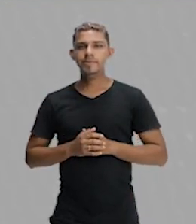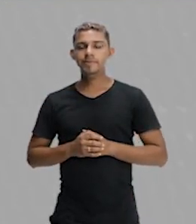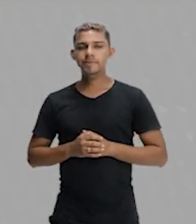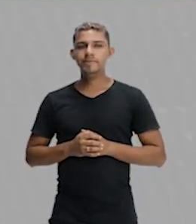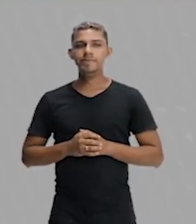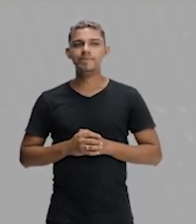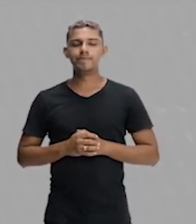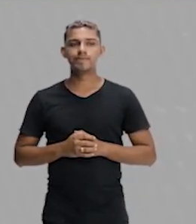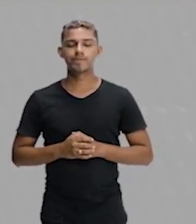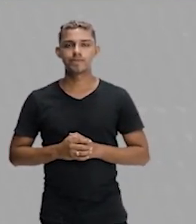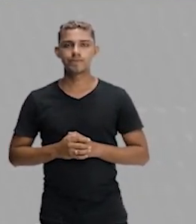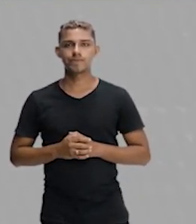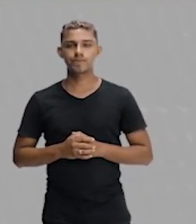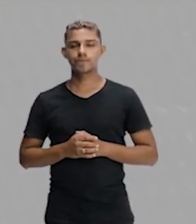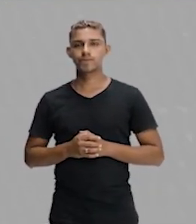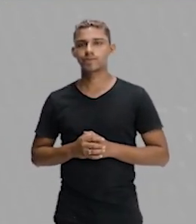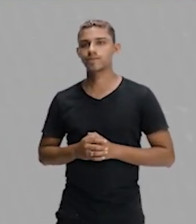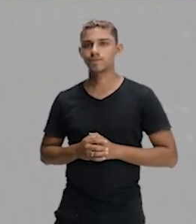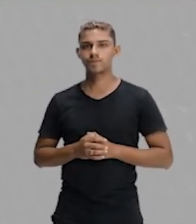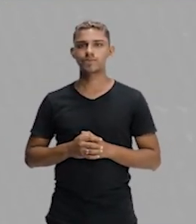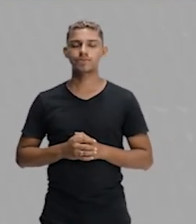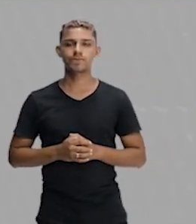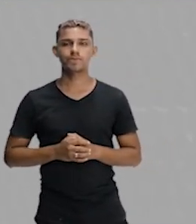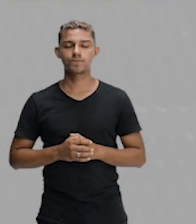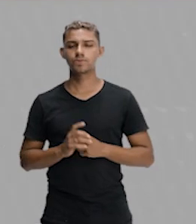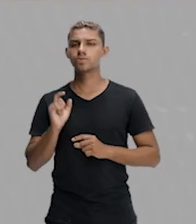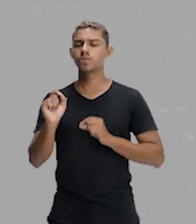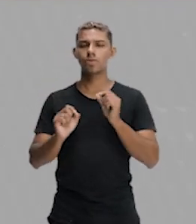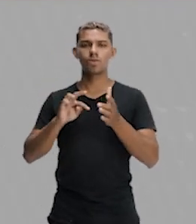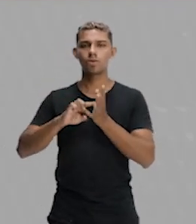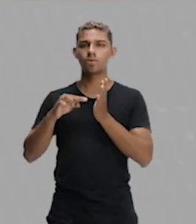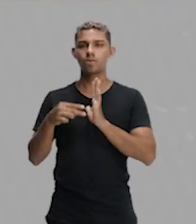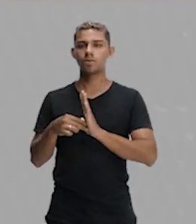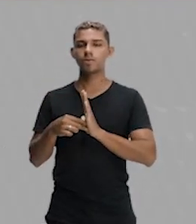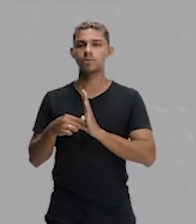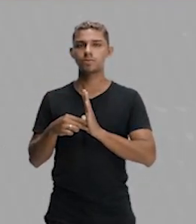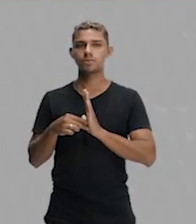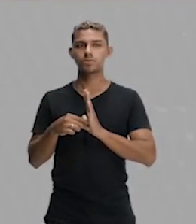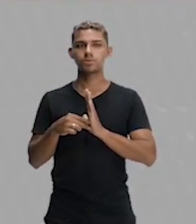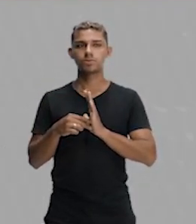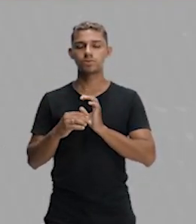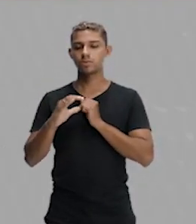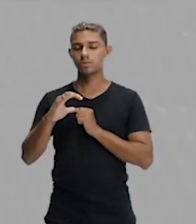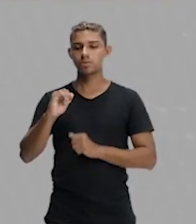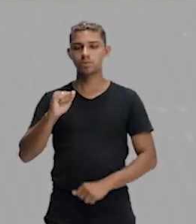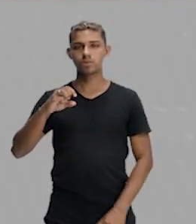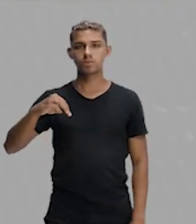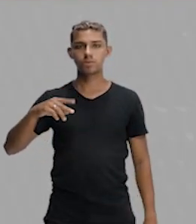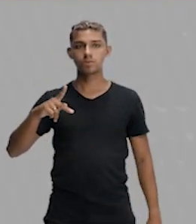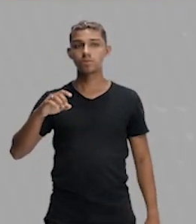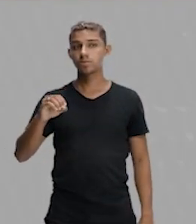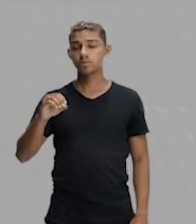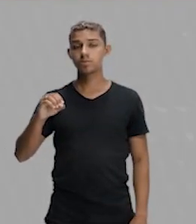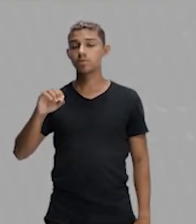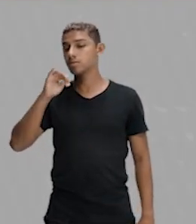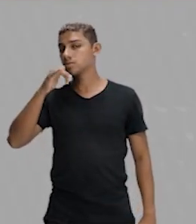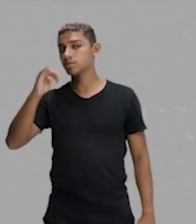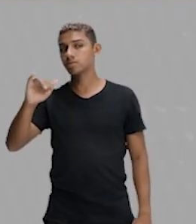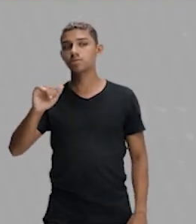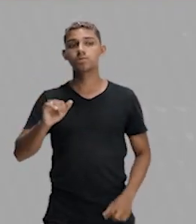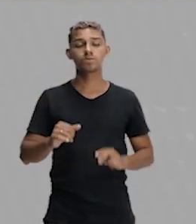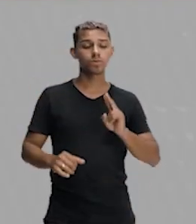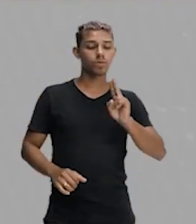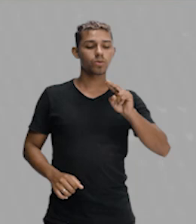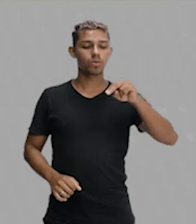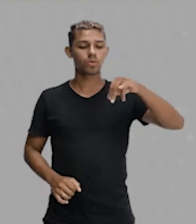Campo elétrico uniforme. O que é um campo elétrico uniforme? A palavra uniforme significa o quê? Uma